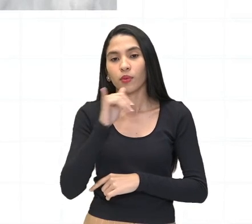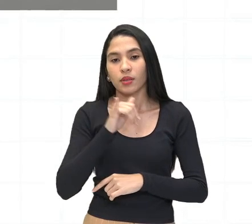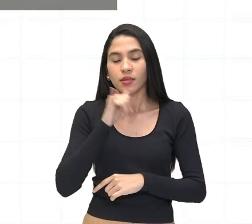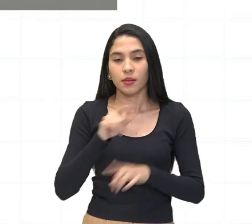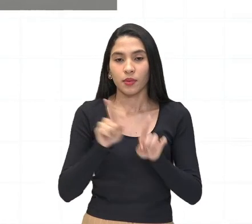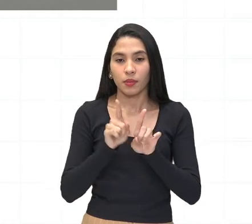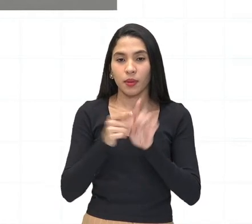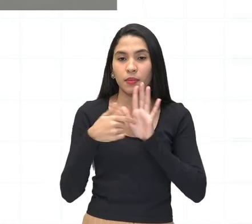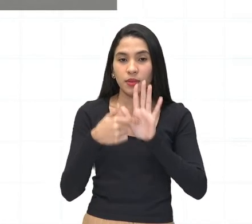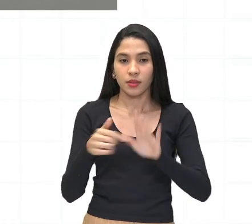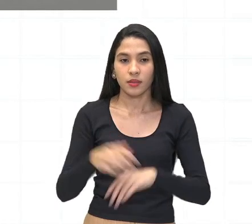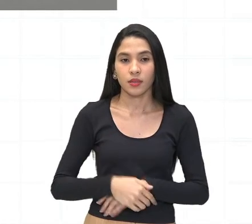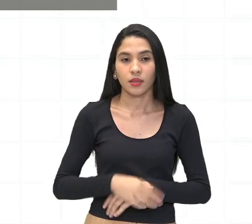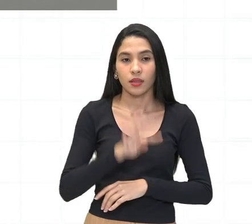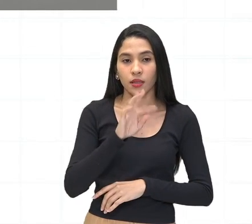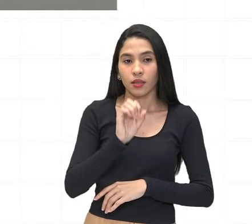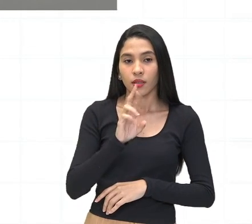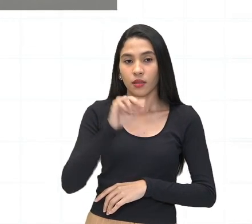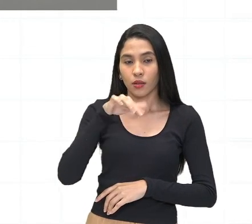para vocês é o